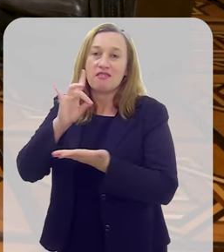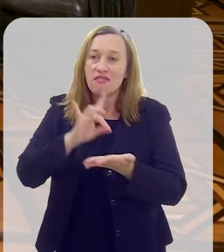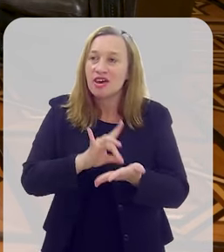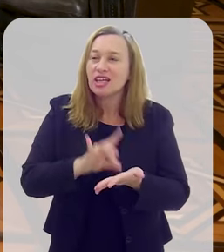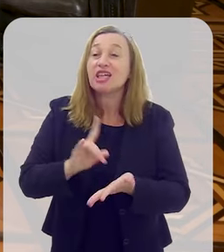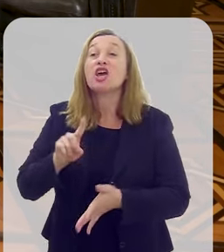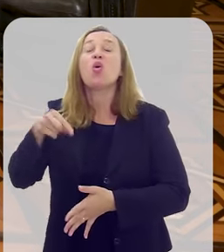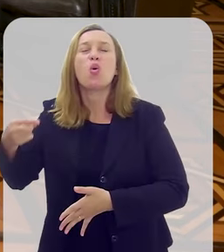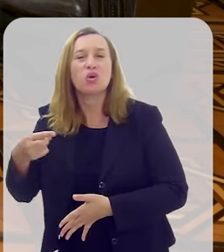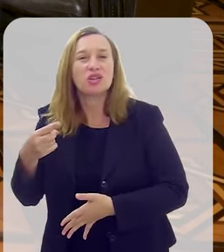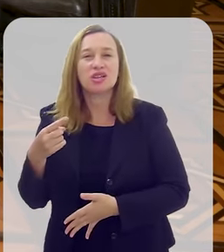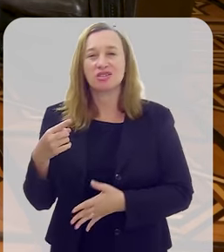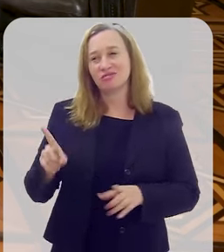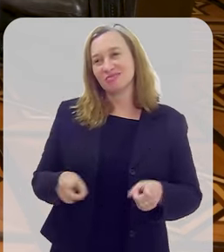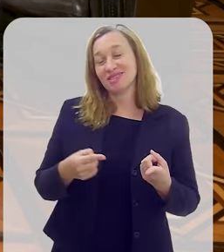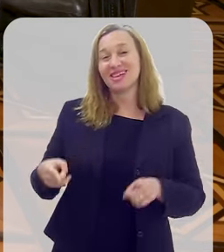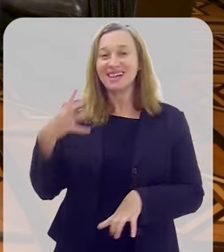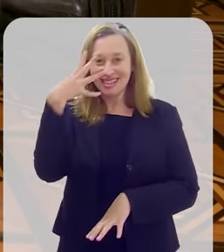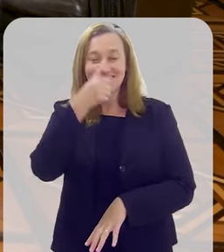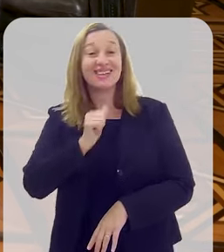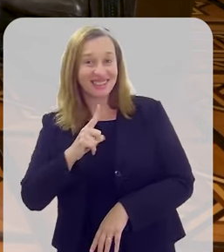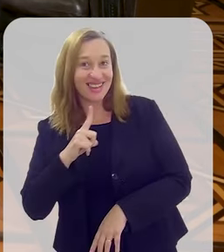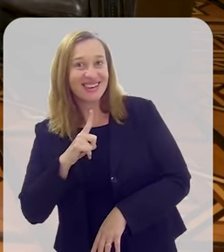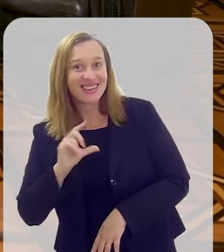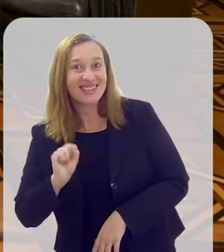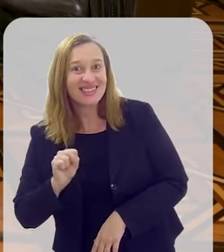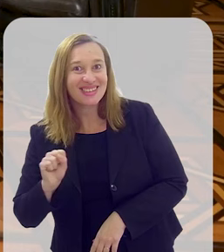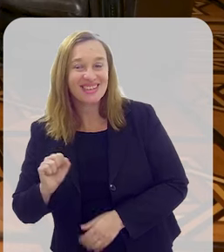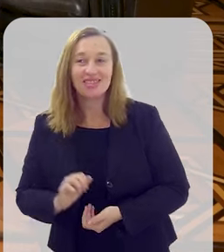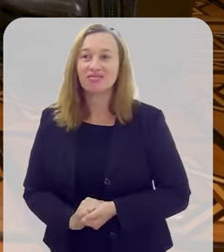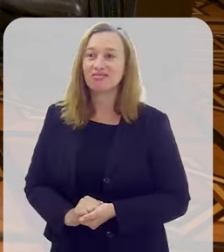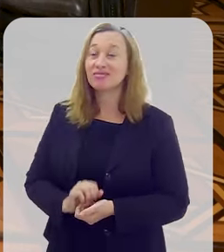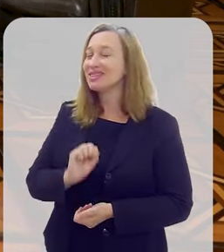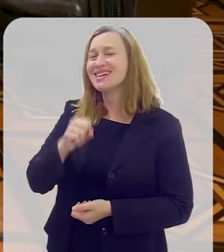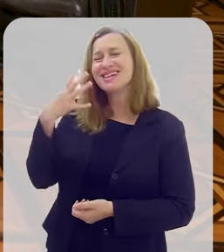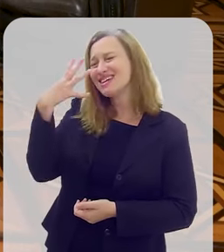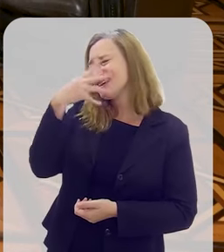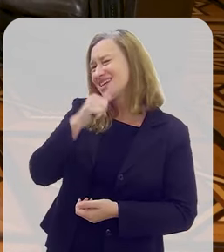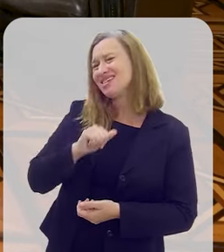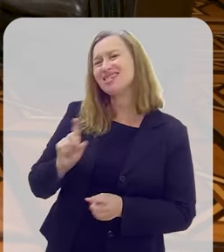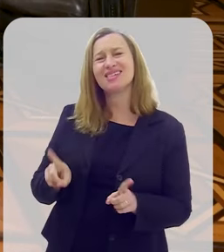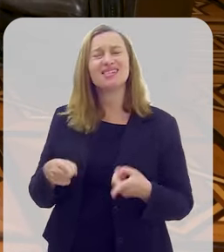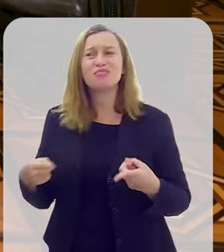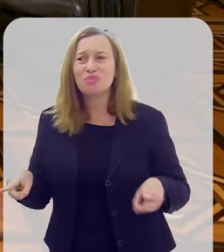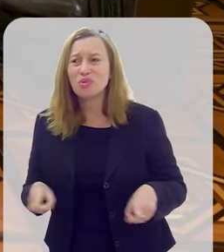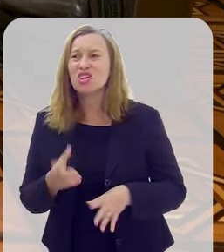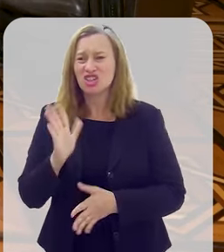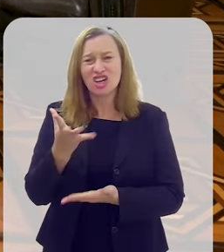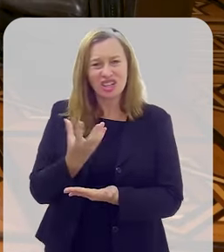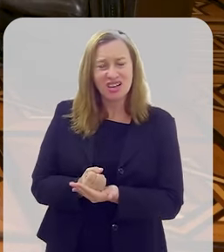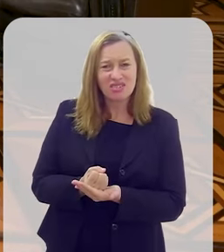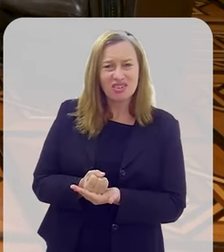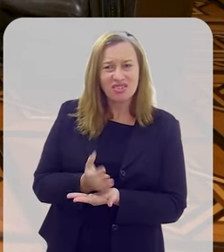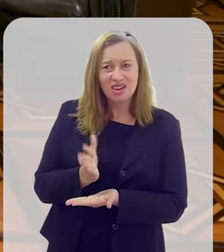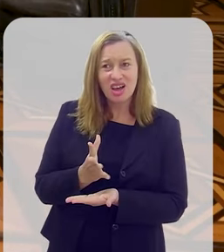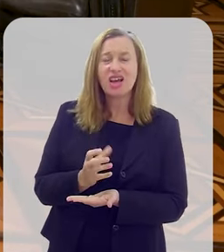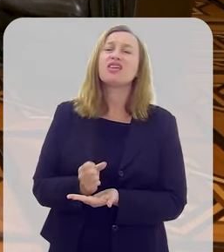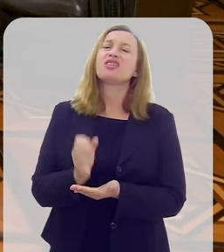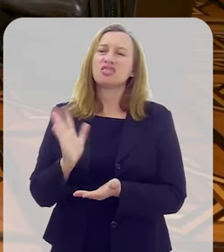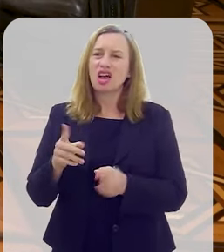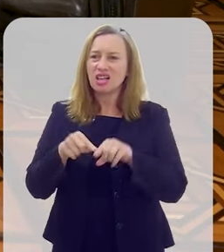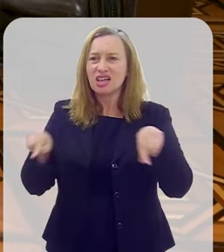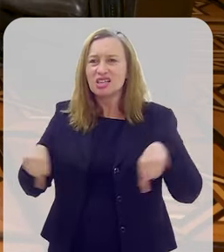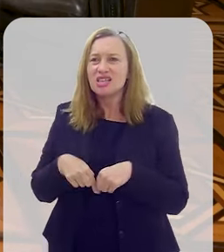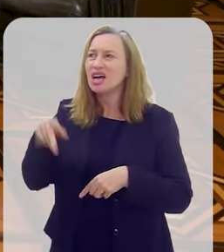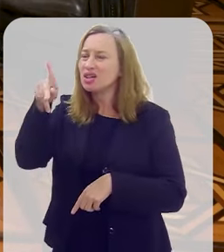dele coisa linda tem outra música inédita tem Tenho sim Tem é linda essa música isso já já tá gravada essa